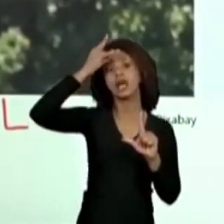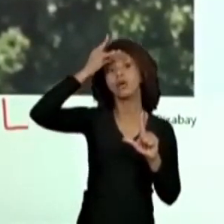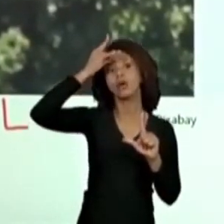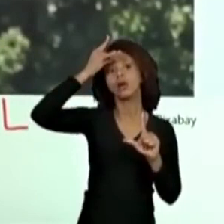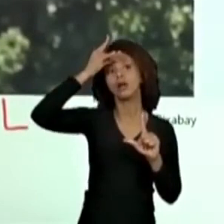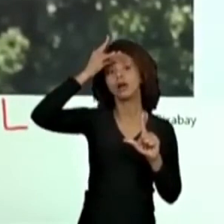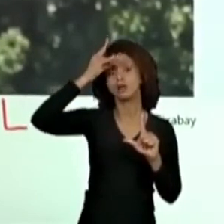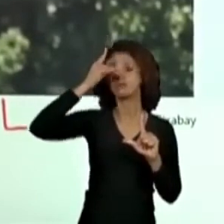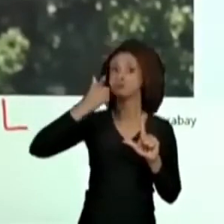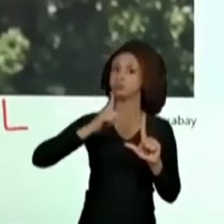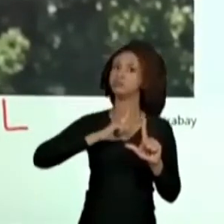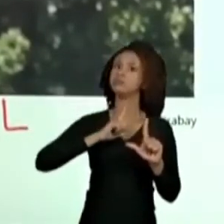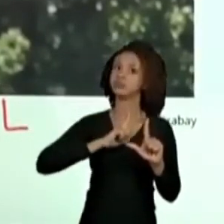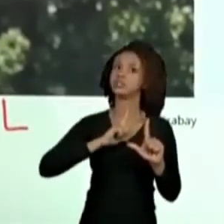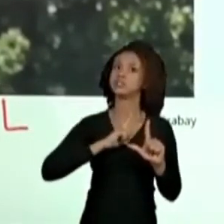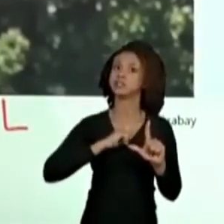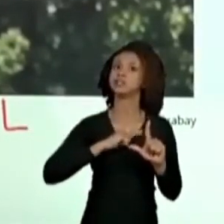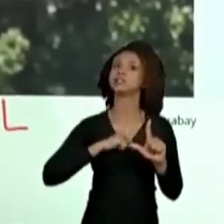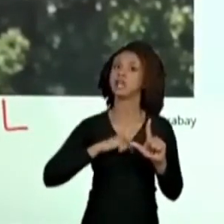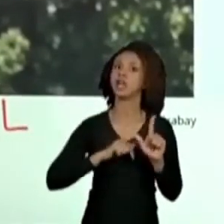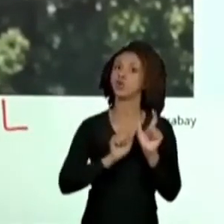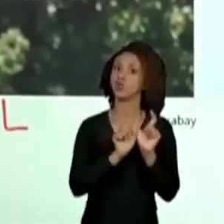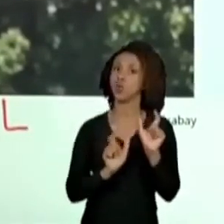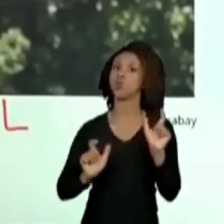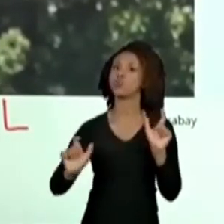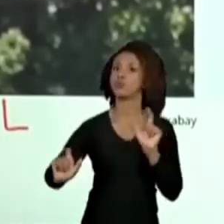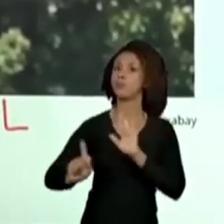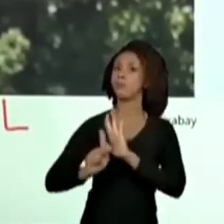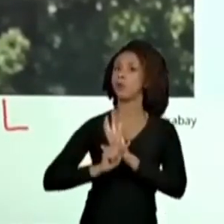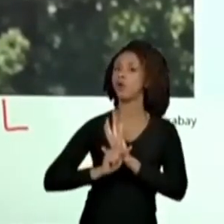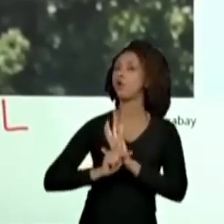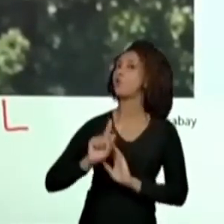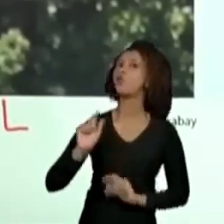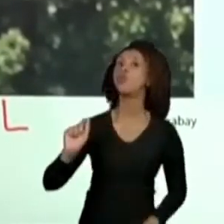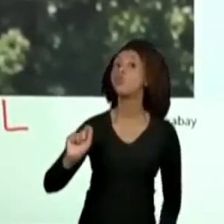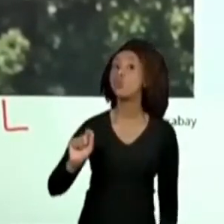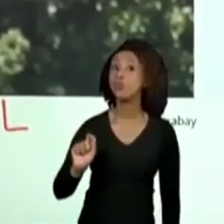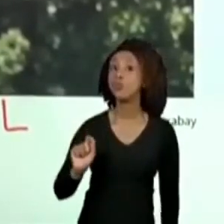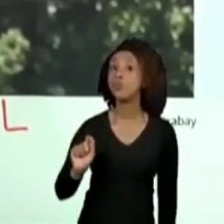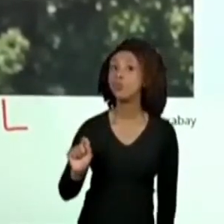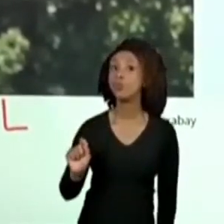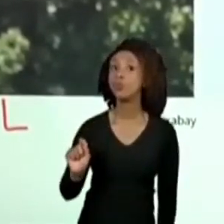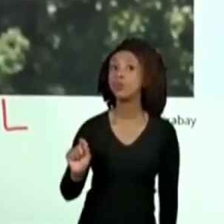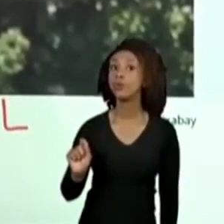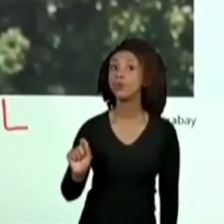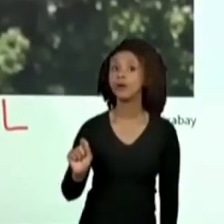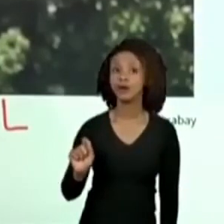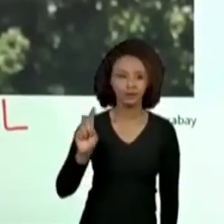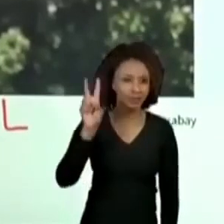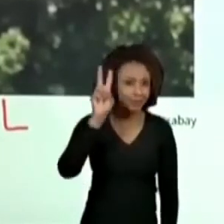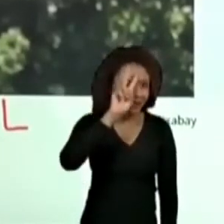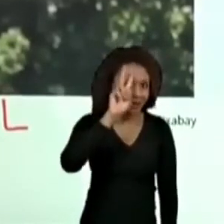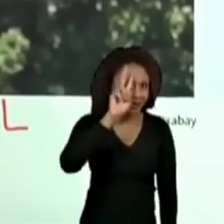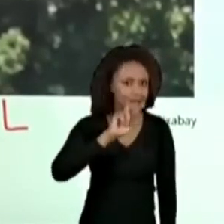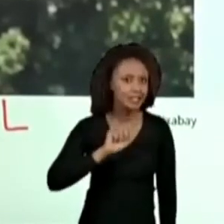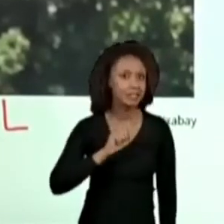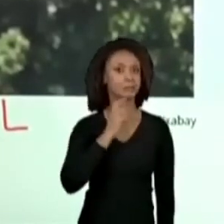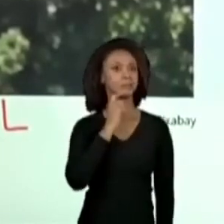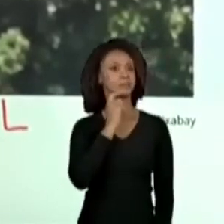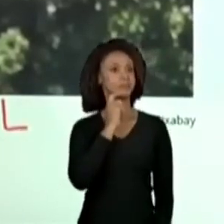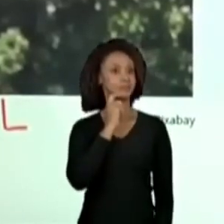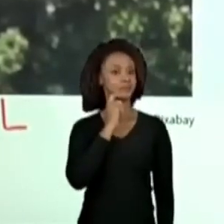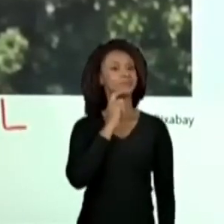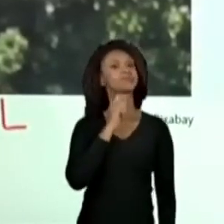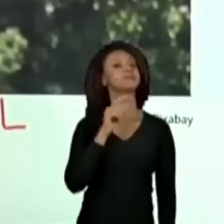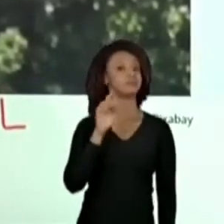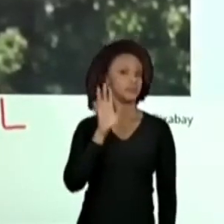já viu um dos conceitos ali que a gente tinha que aprender hoje. Qual foi? Será que eles lembram? Será que eles lembram? Olha como é